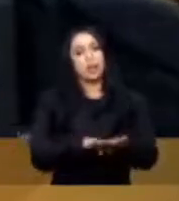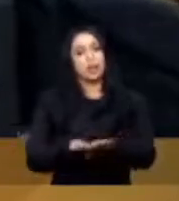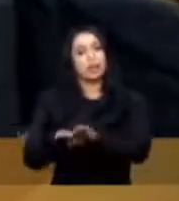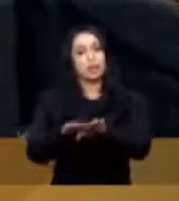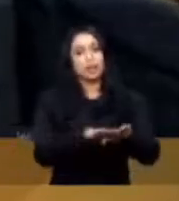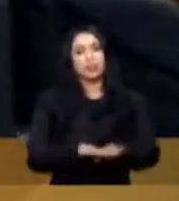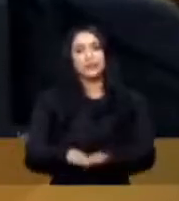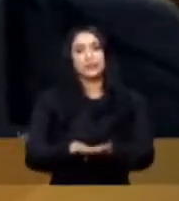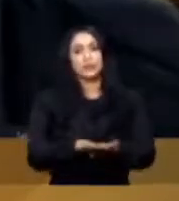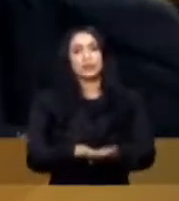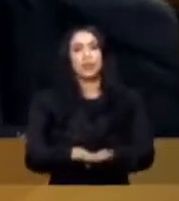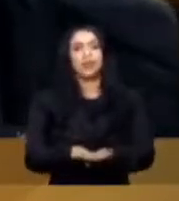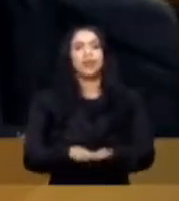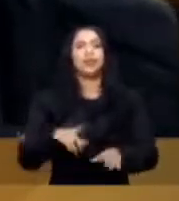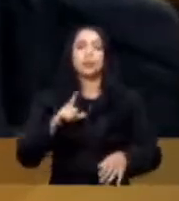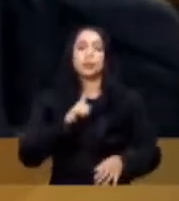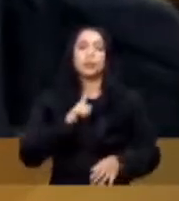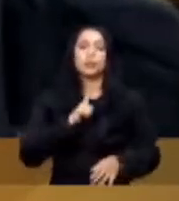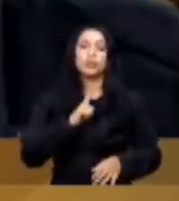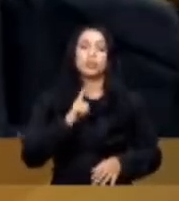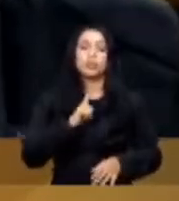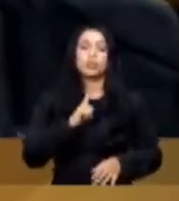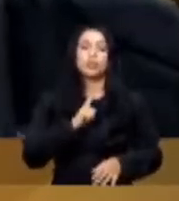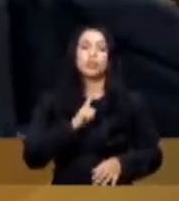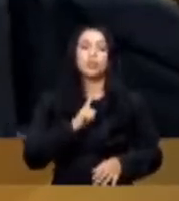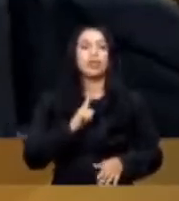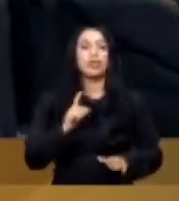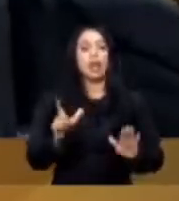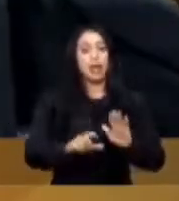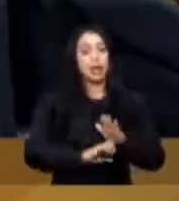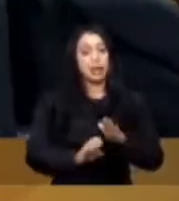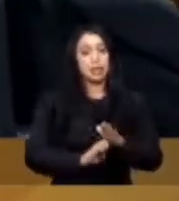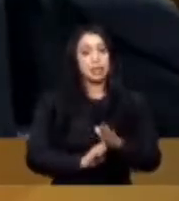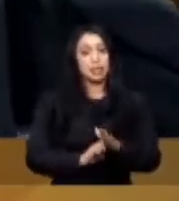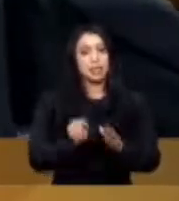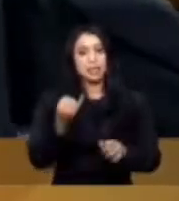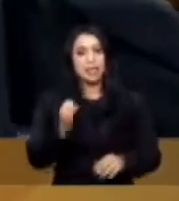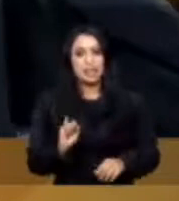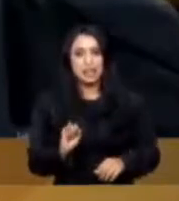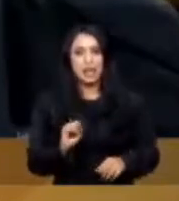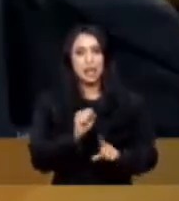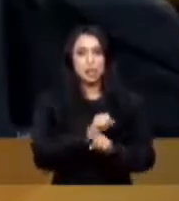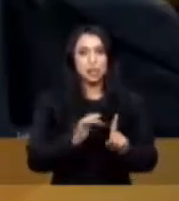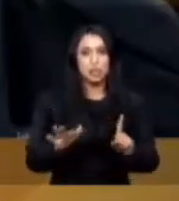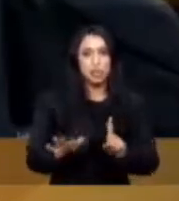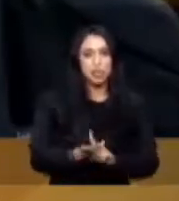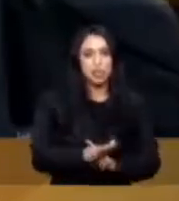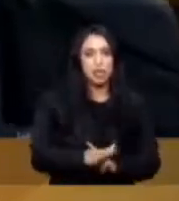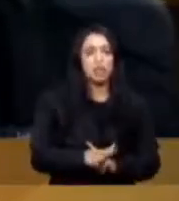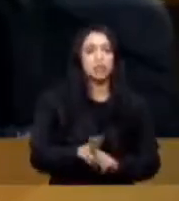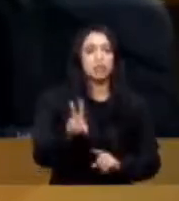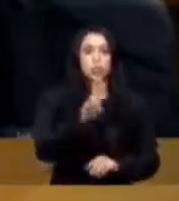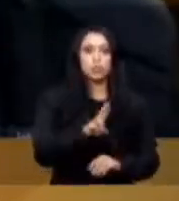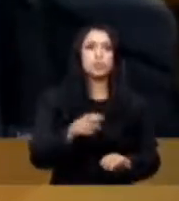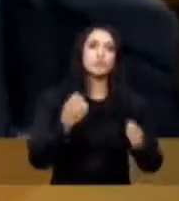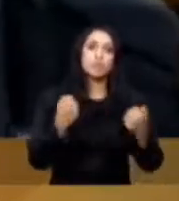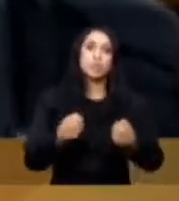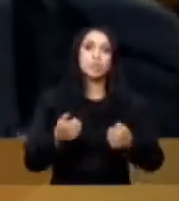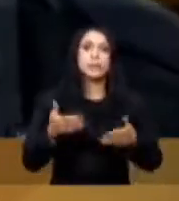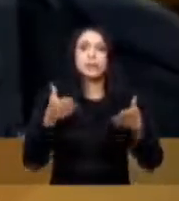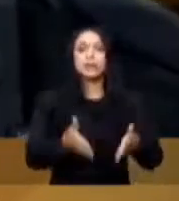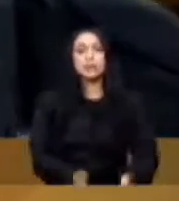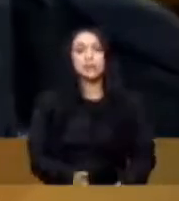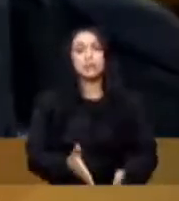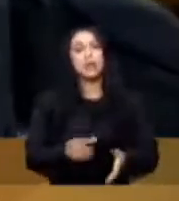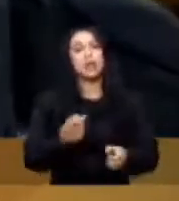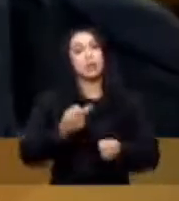nos resultados desse empreendimento. Se a sociedade banca o investimento, ela deve poder participar dos resultados, ou